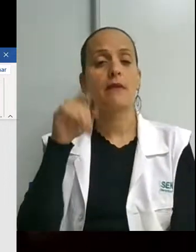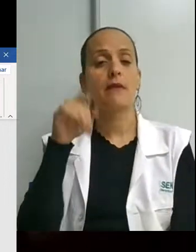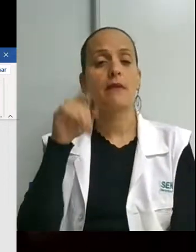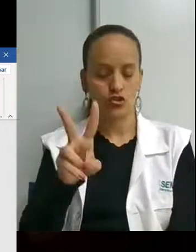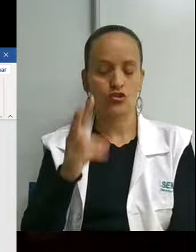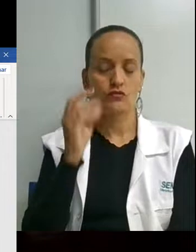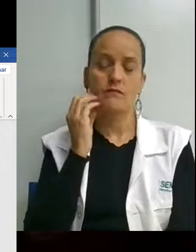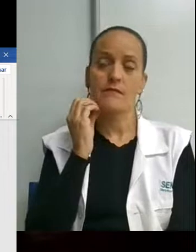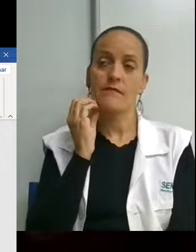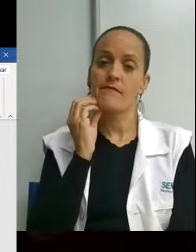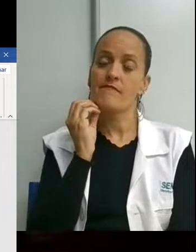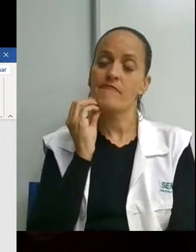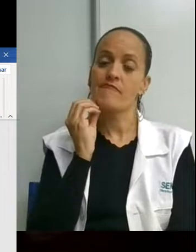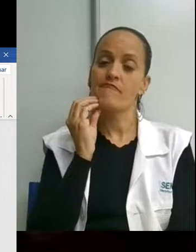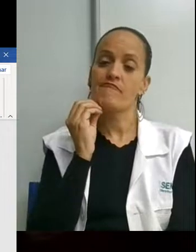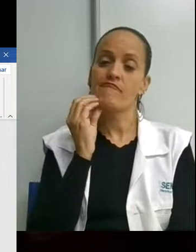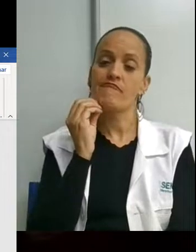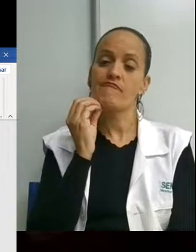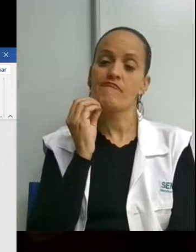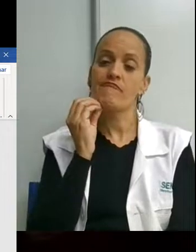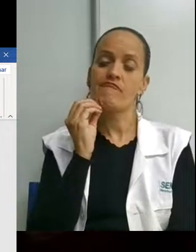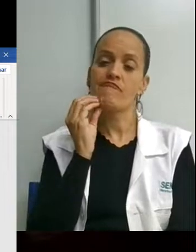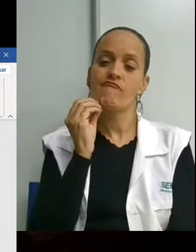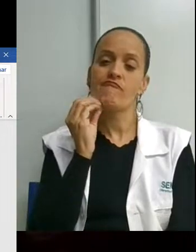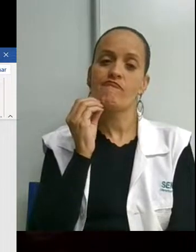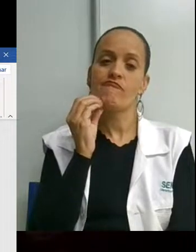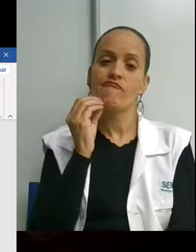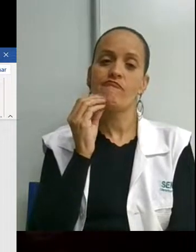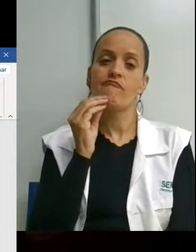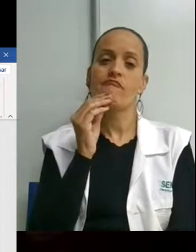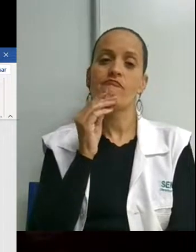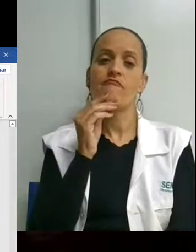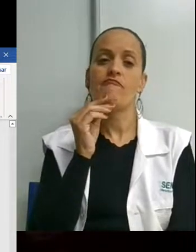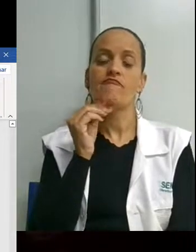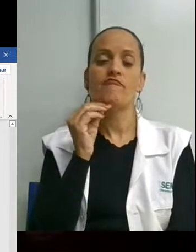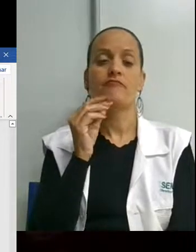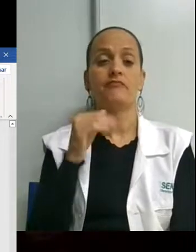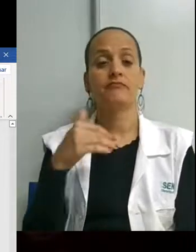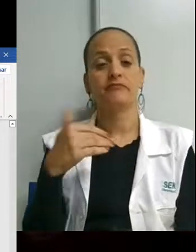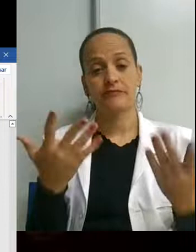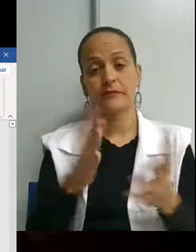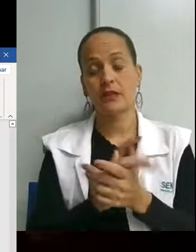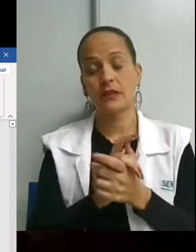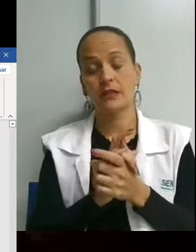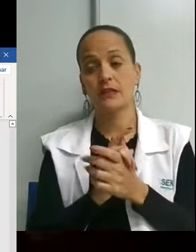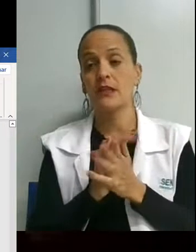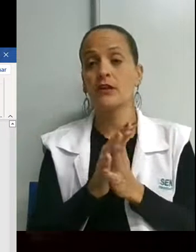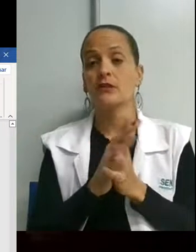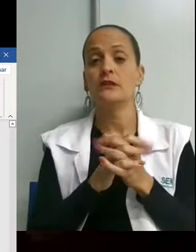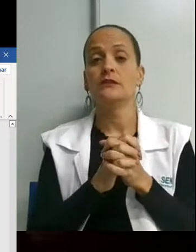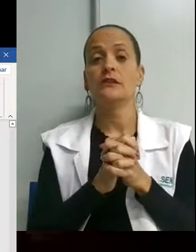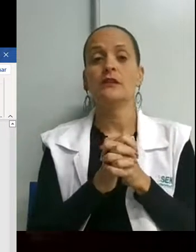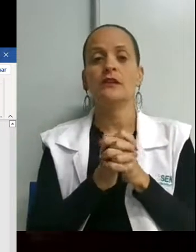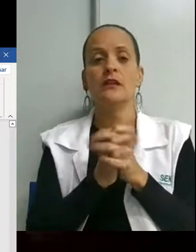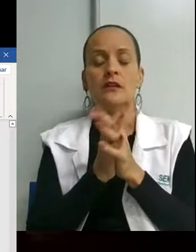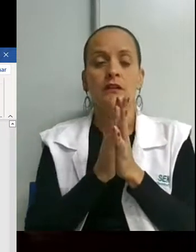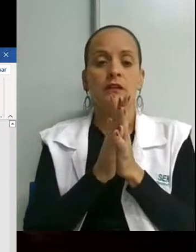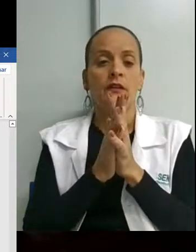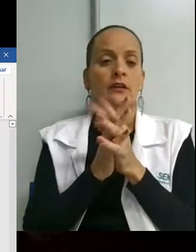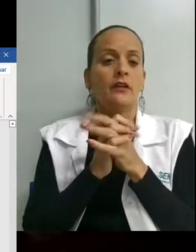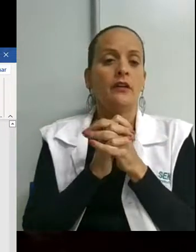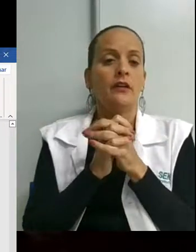de vocês compreenderem. Então, a corrente elétrica, né, porque geralmente a chave que a gente compra para o motor, né, para acionar